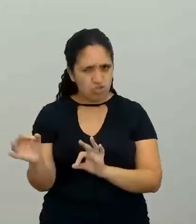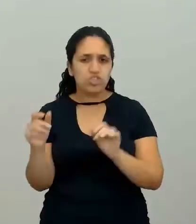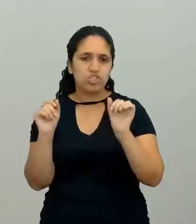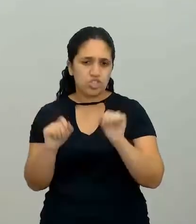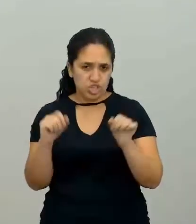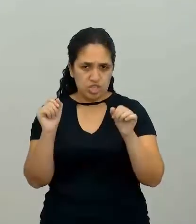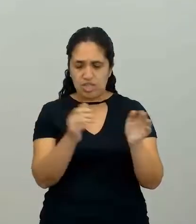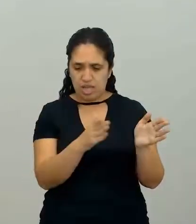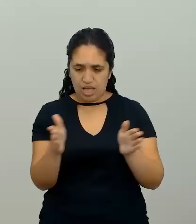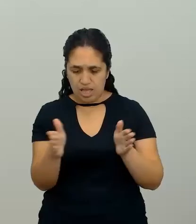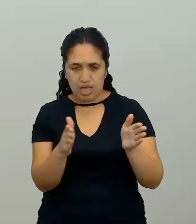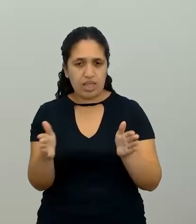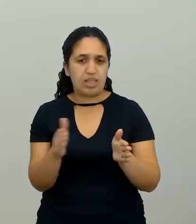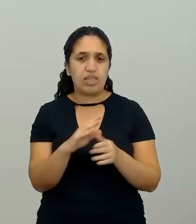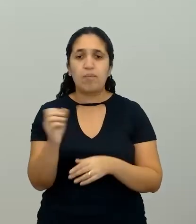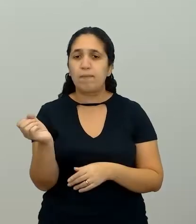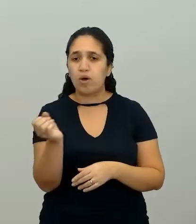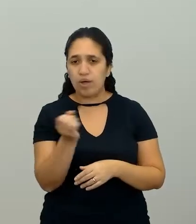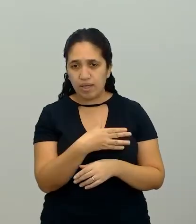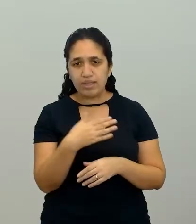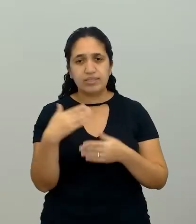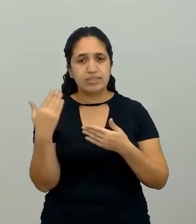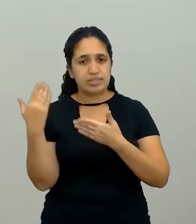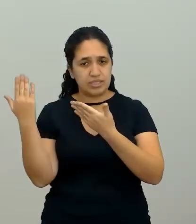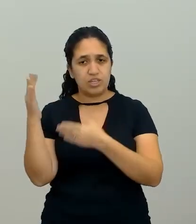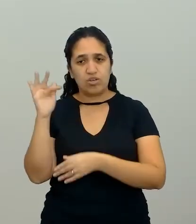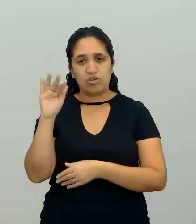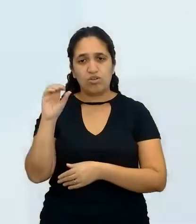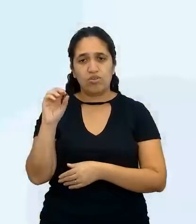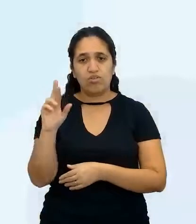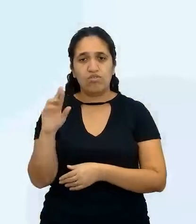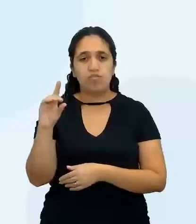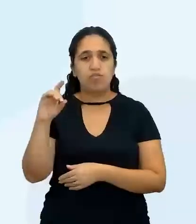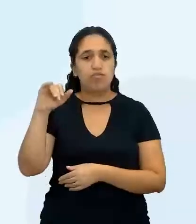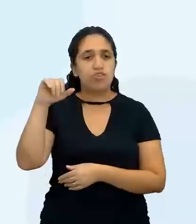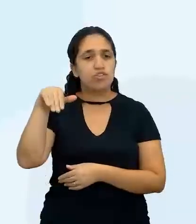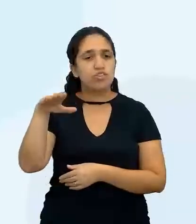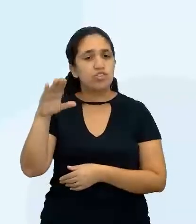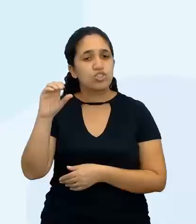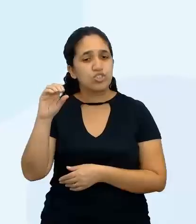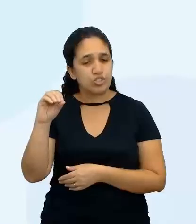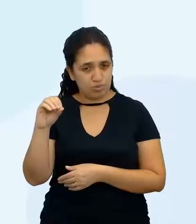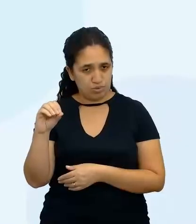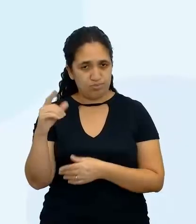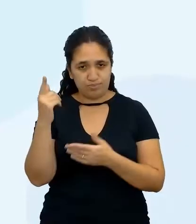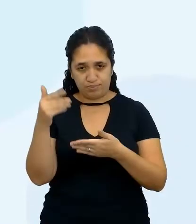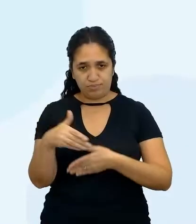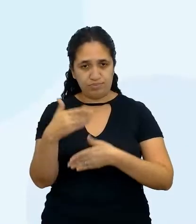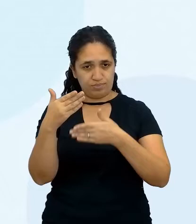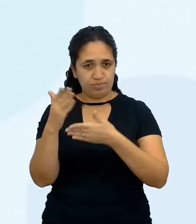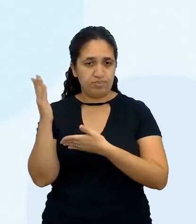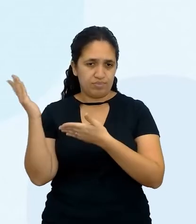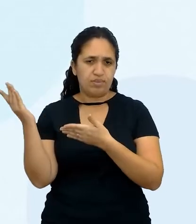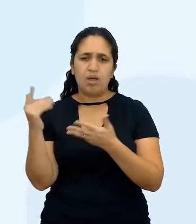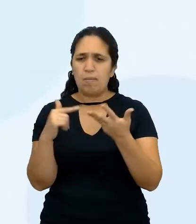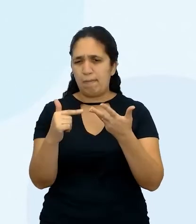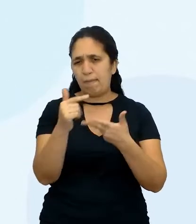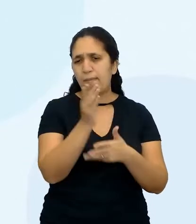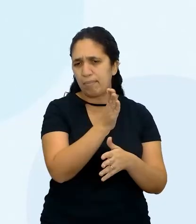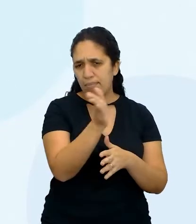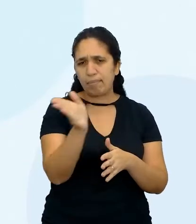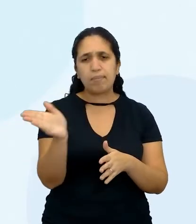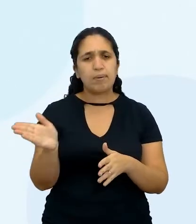vou ilustrar agora com essa ideia do Fordismo. Vou ler aqui para vocês esse novo slide, que é os mesmos